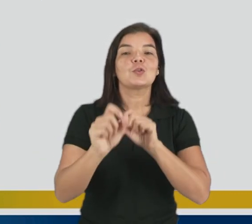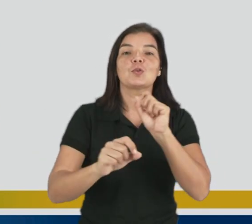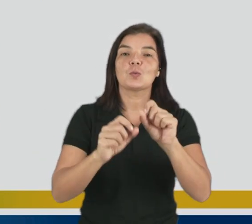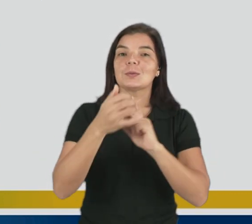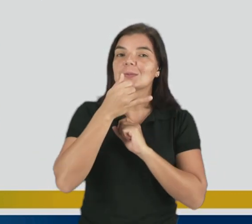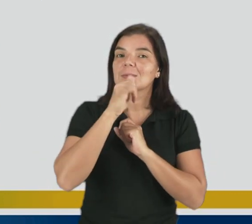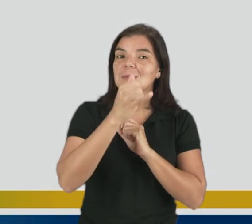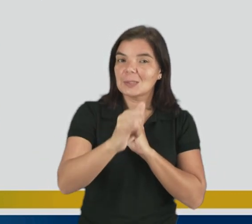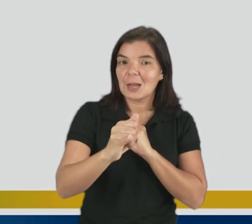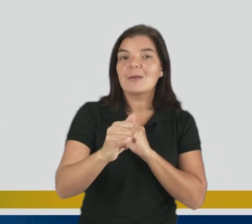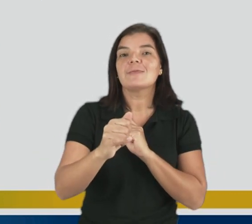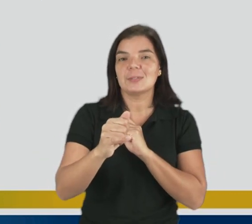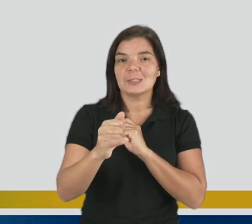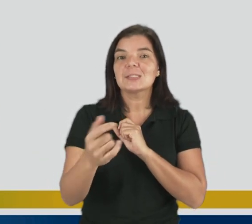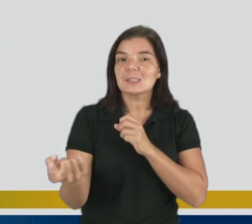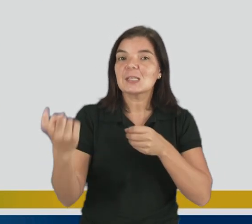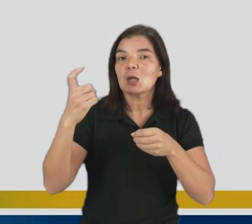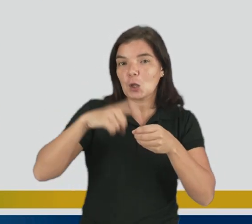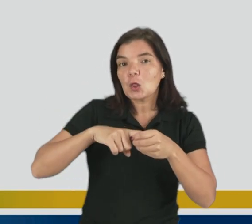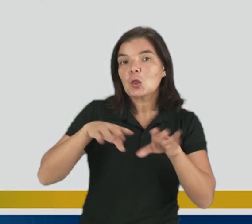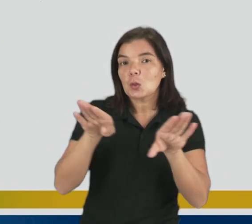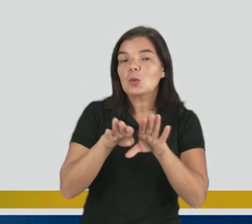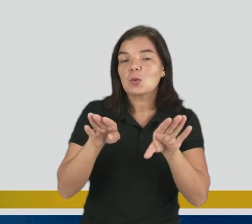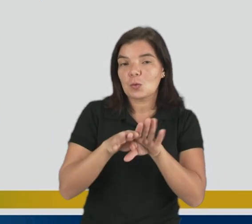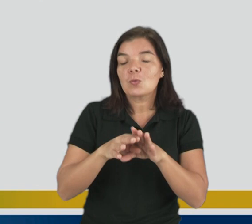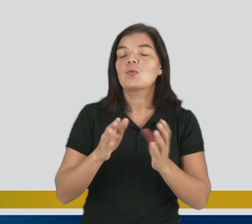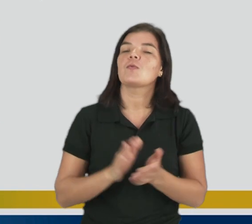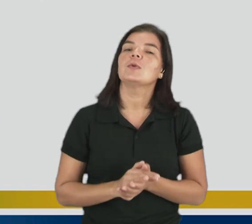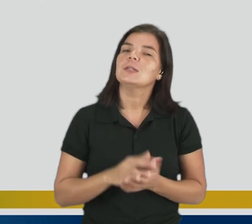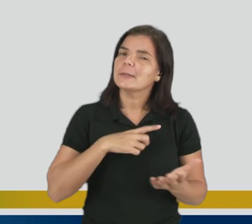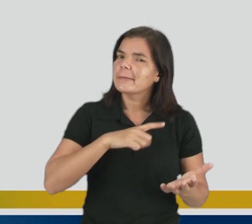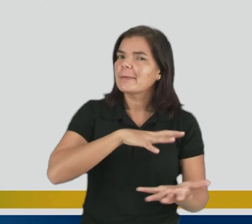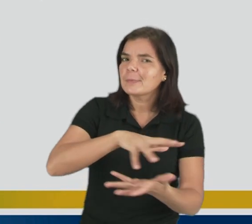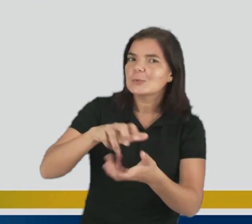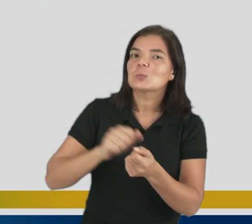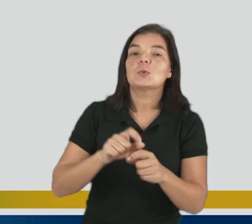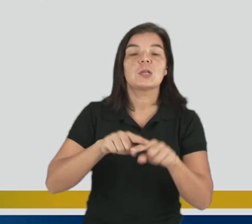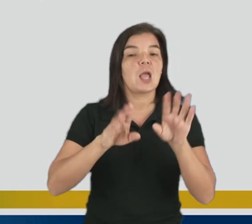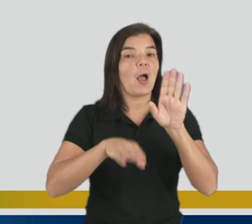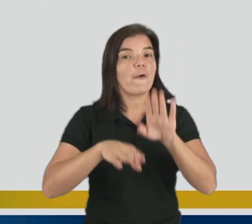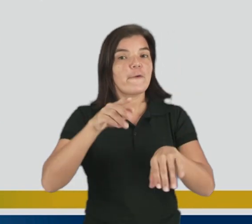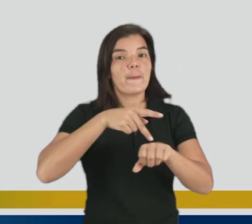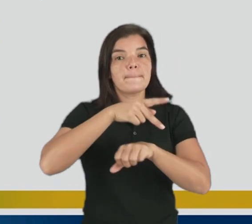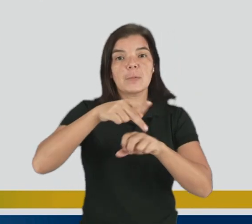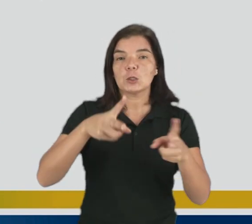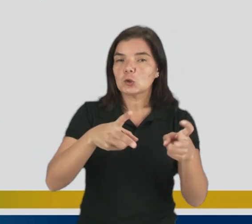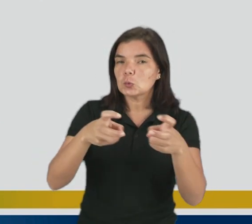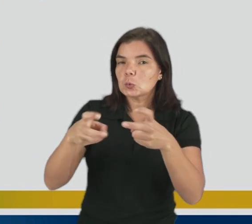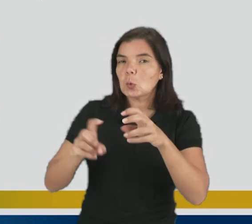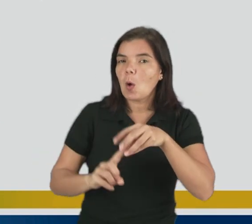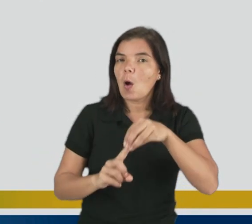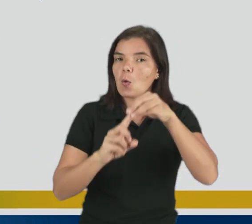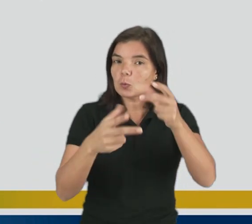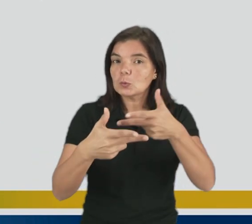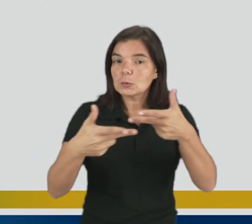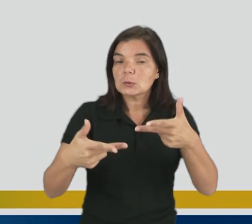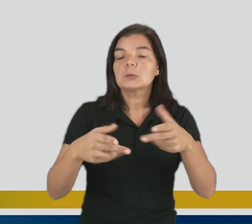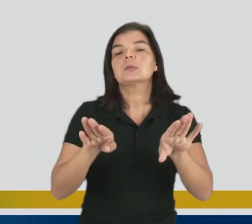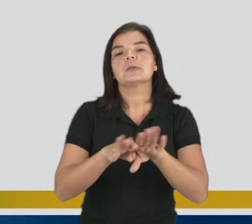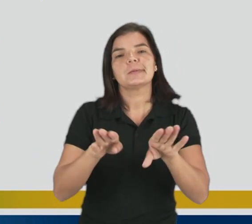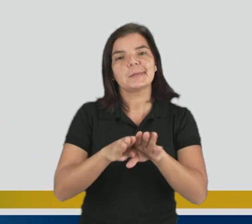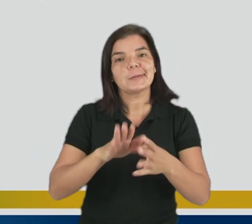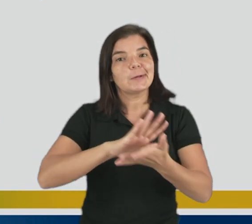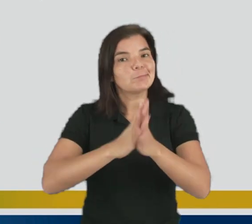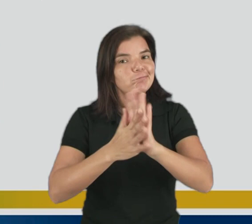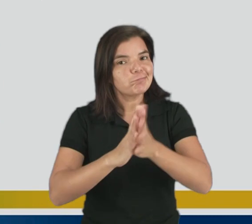das energias renováveis, das formas de energia que a gente tem no mundo e que muitas vezes os países só exploram uma única forma, geralmente aquela